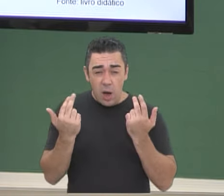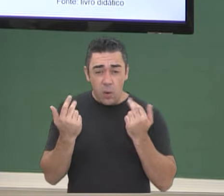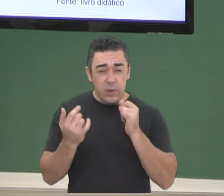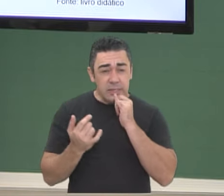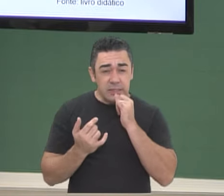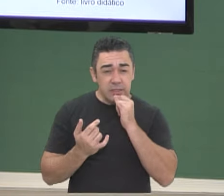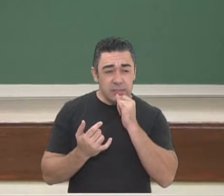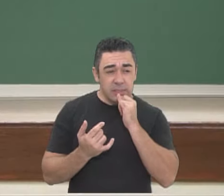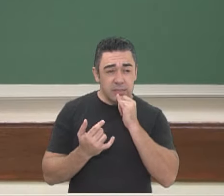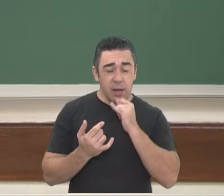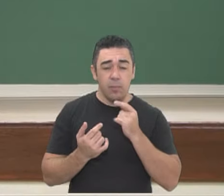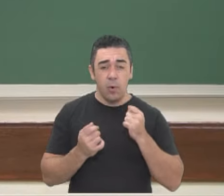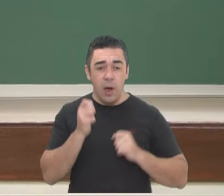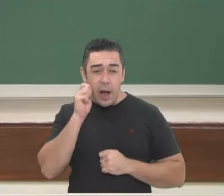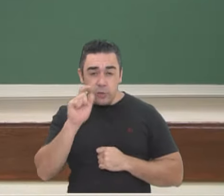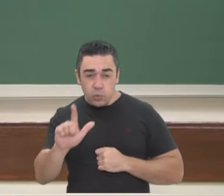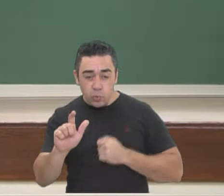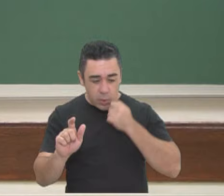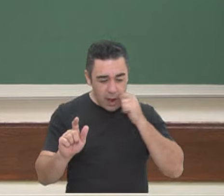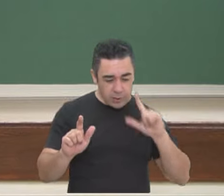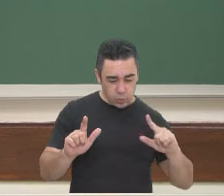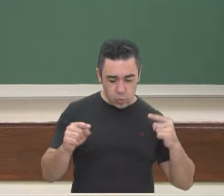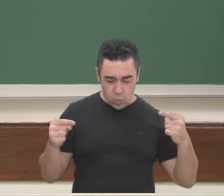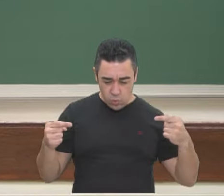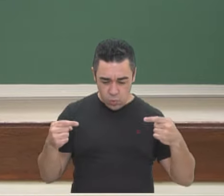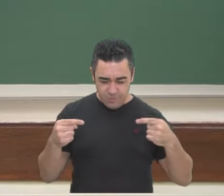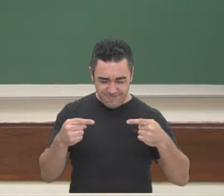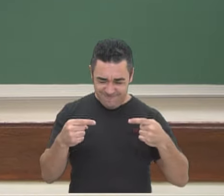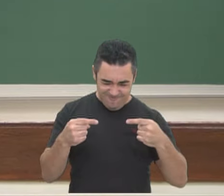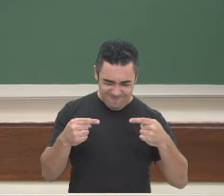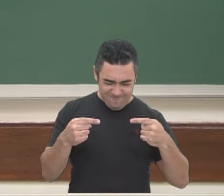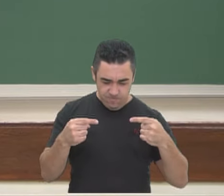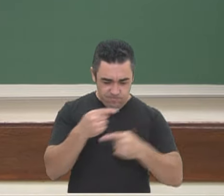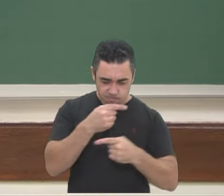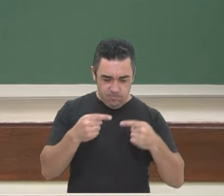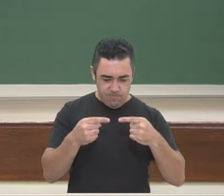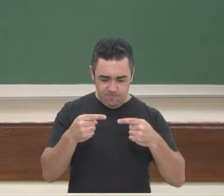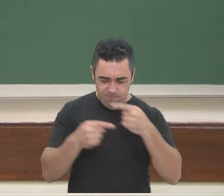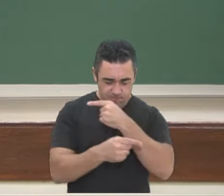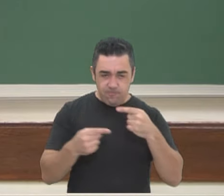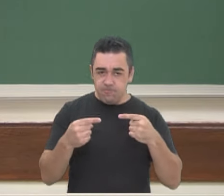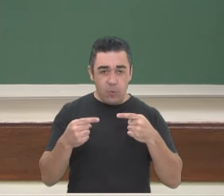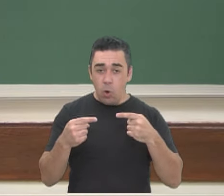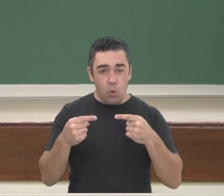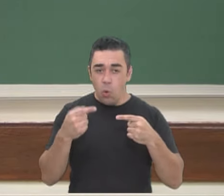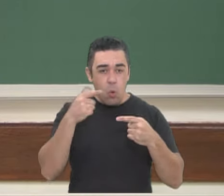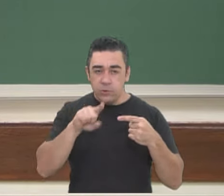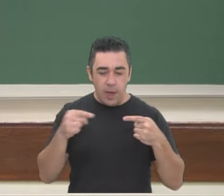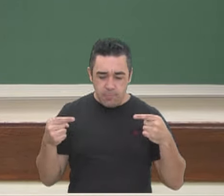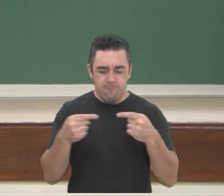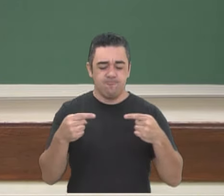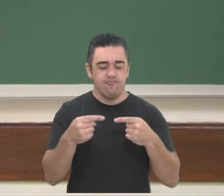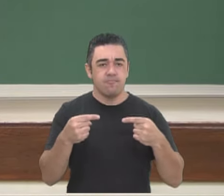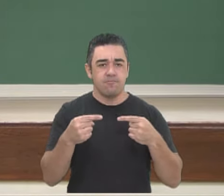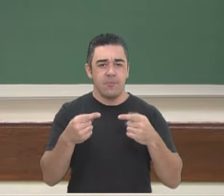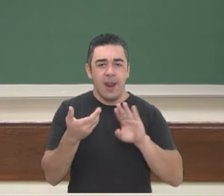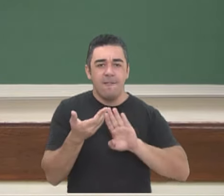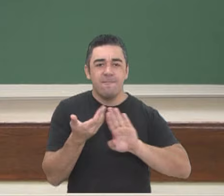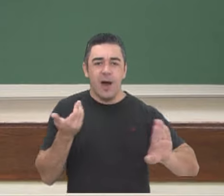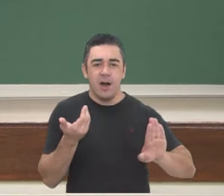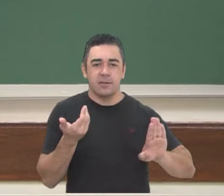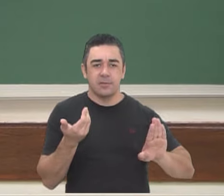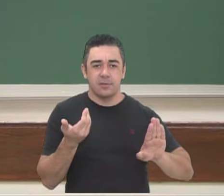é iguais aí sim vai acontecer essa força que nós chamamos de repulsão certo